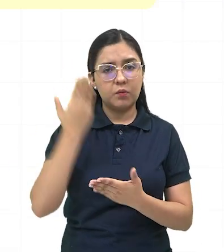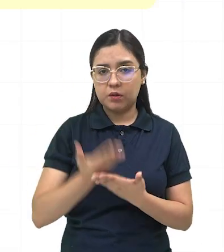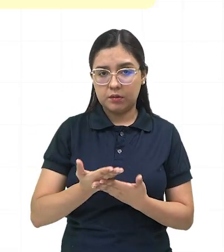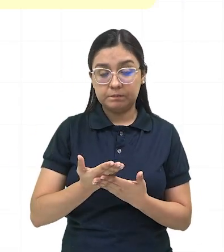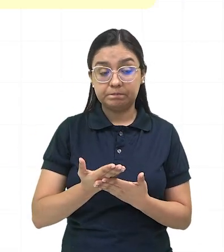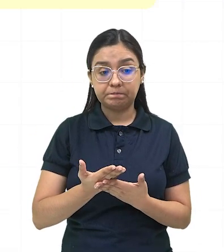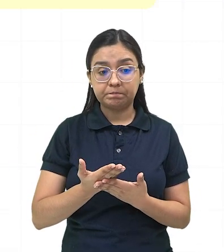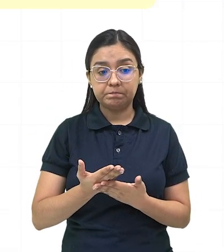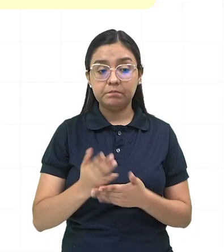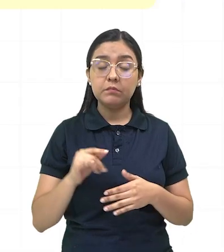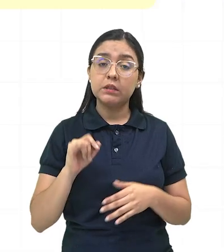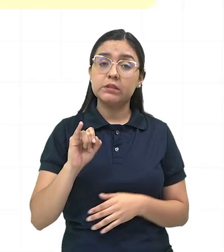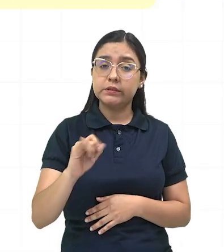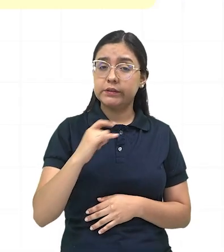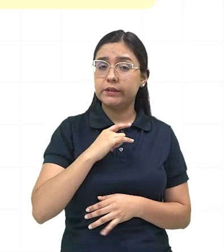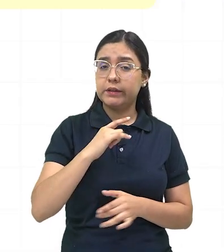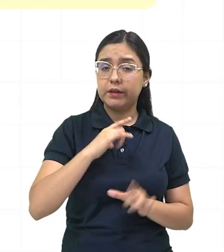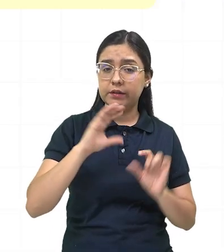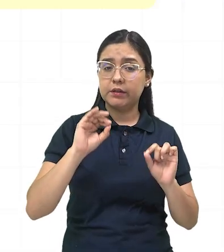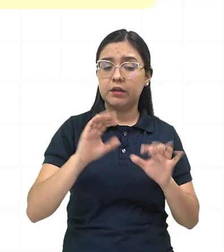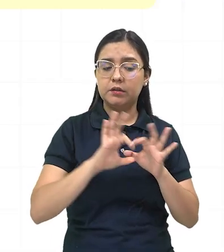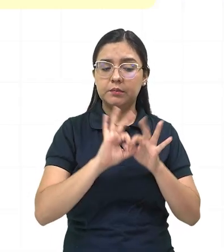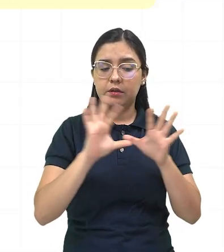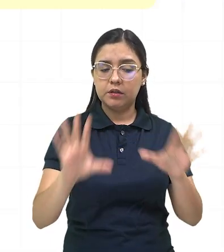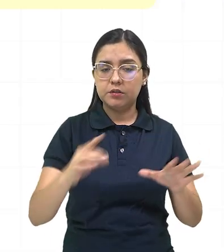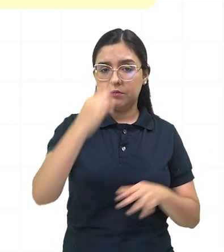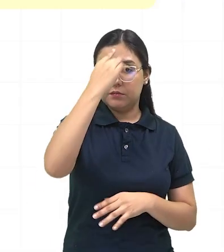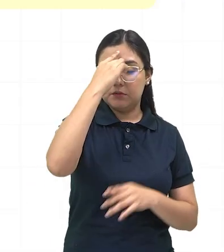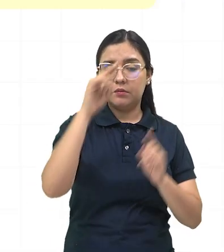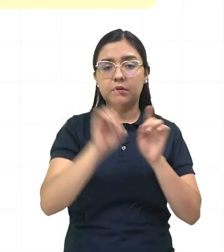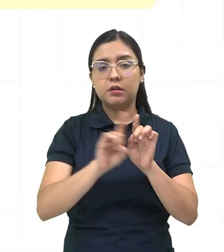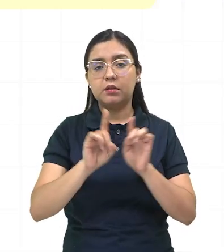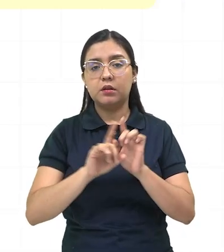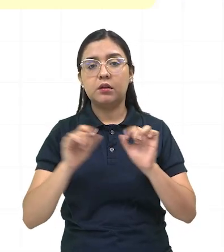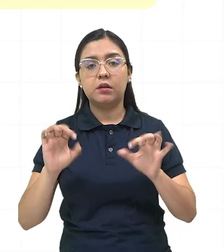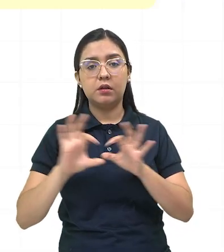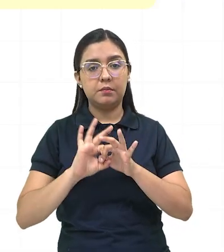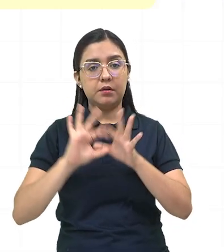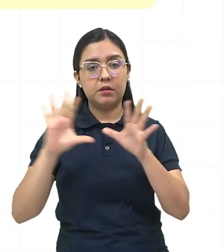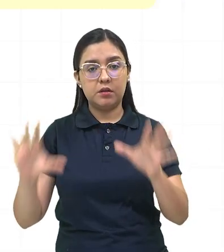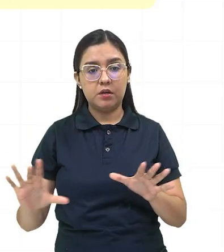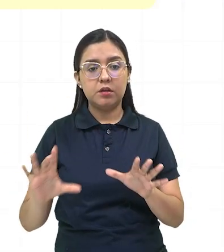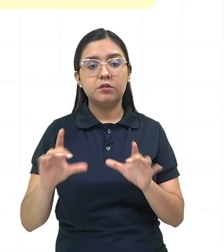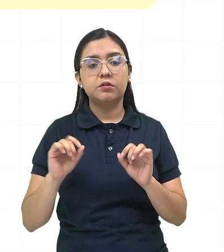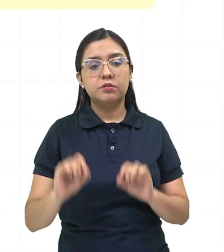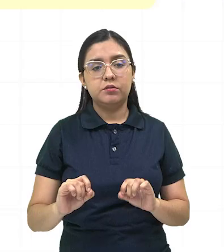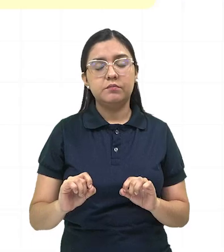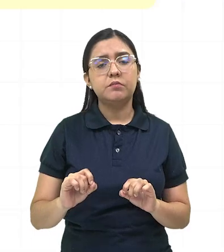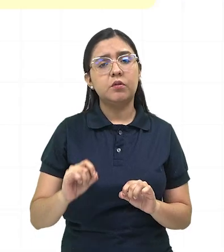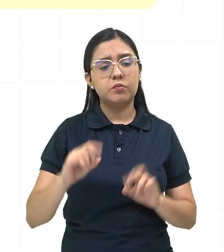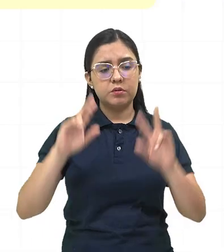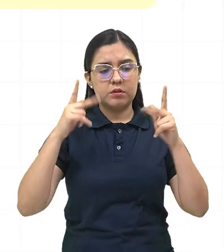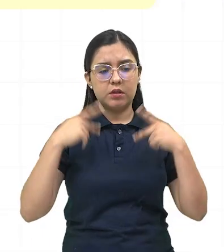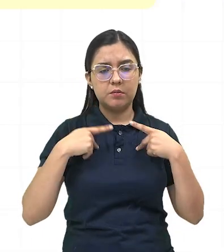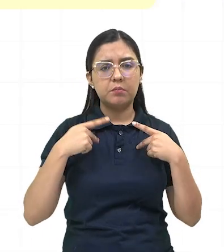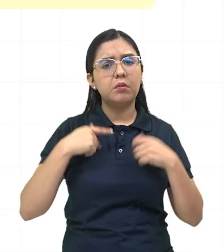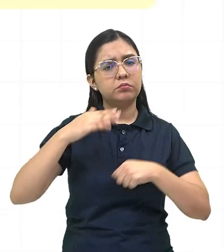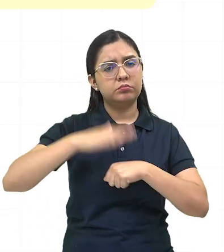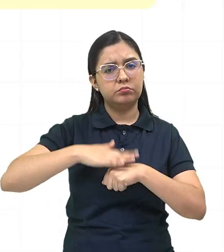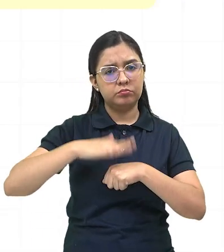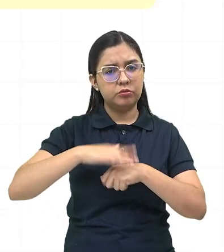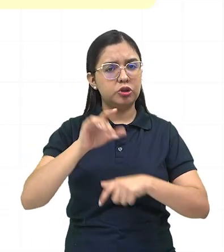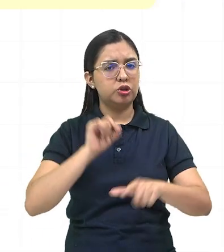Se há liberdade de pensamento, também há liberdade de religião. O ser humano tem o direito de escolher a religião